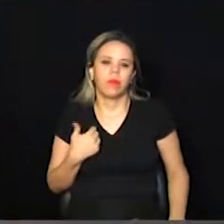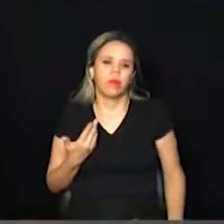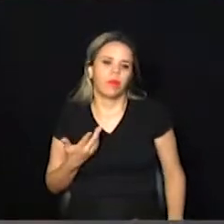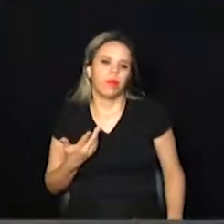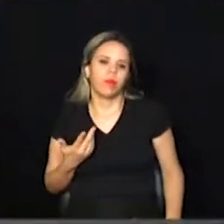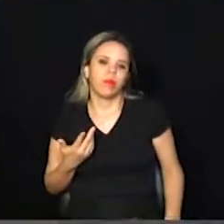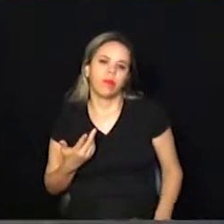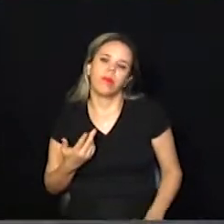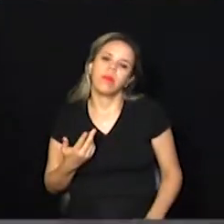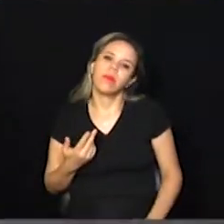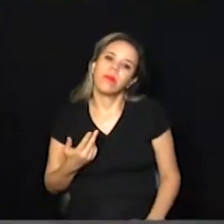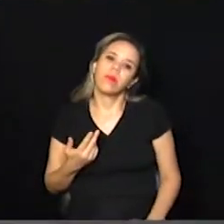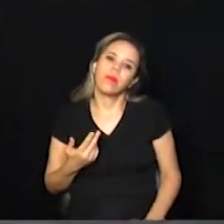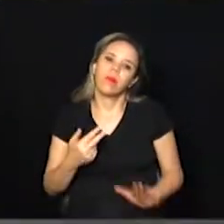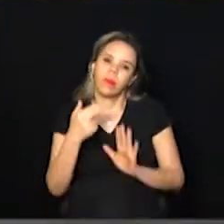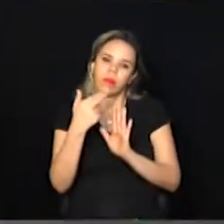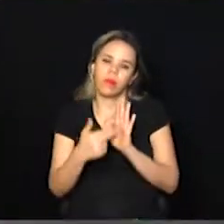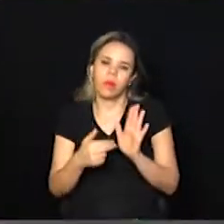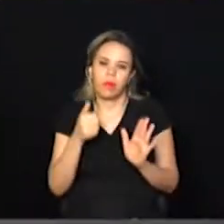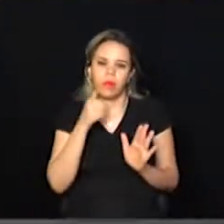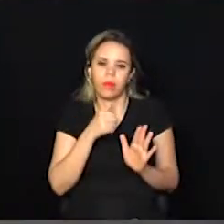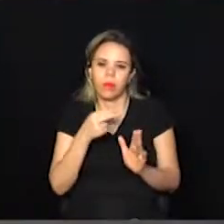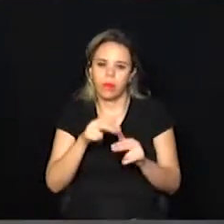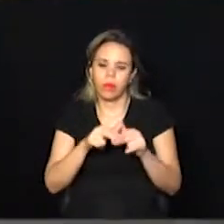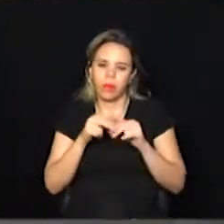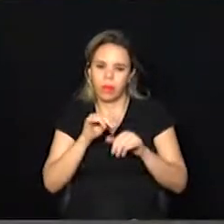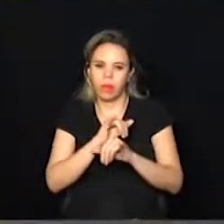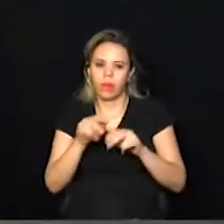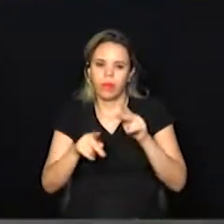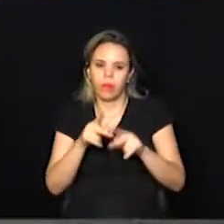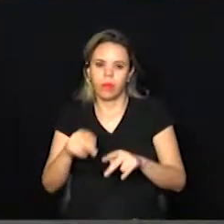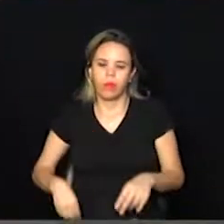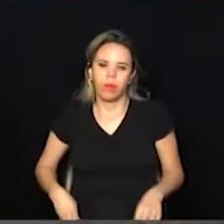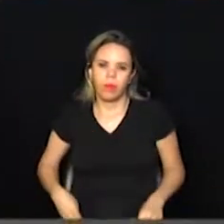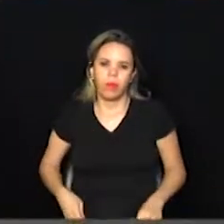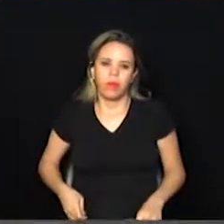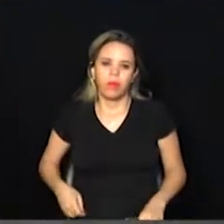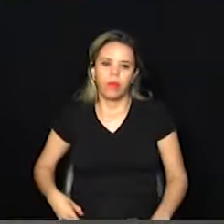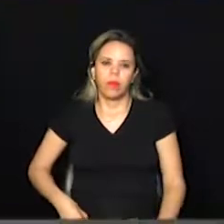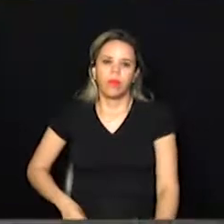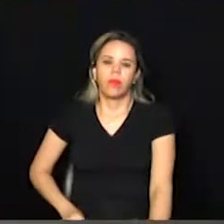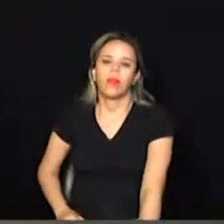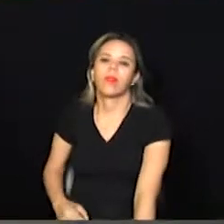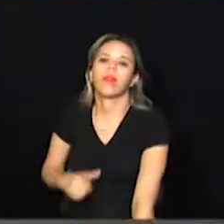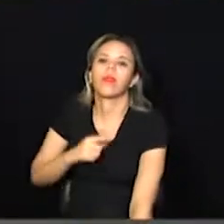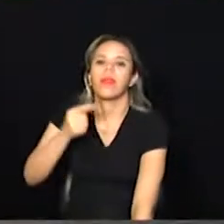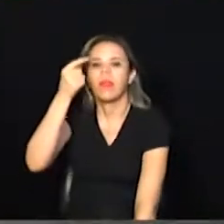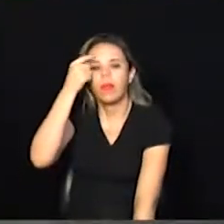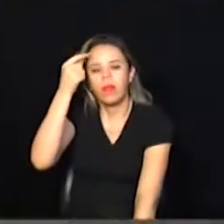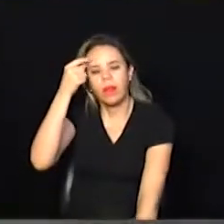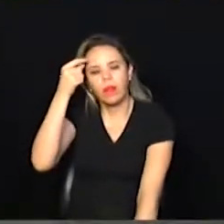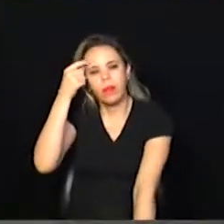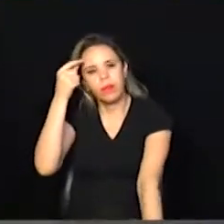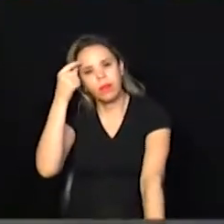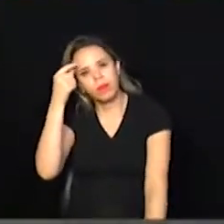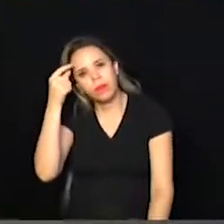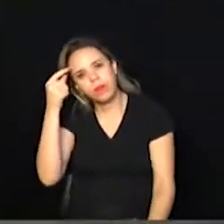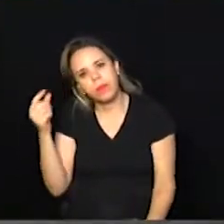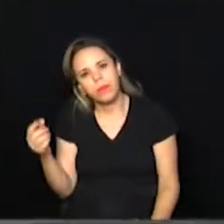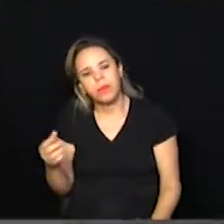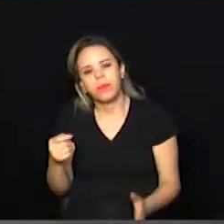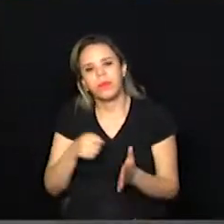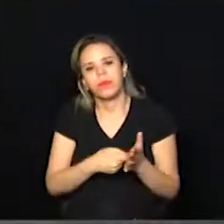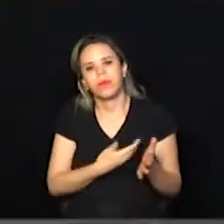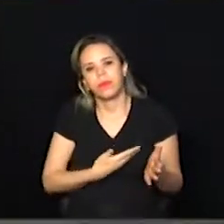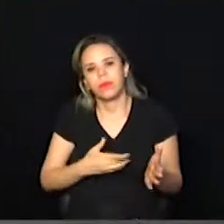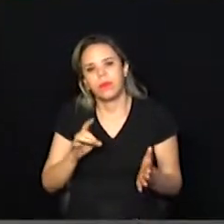vereadora, de nomeá-las, e eu falo isso para o público. Eu tenho uma consciência muito plena de que política pública só